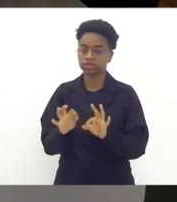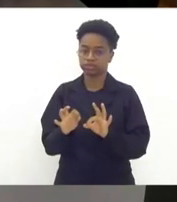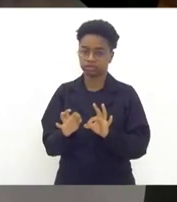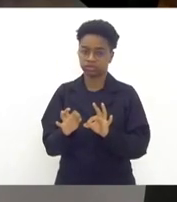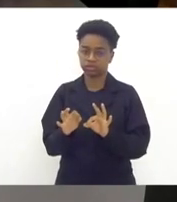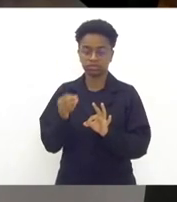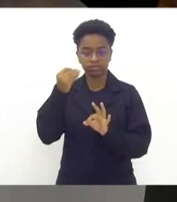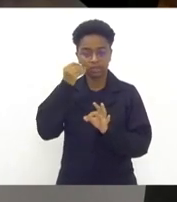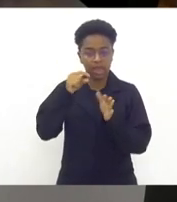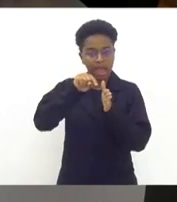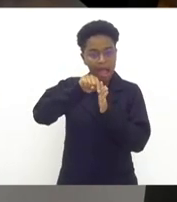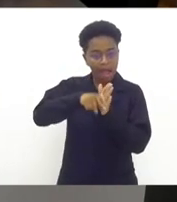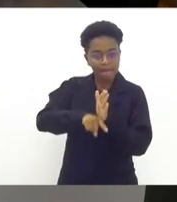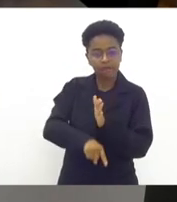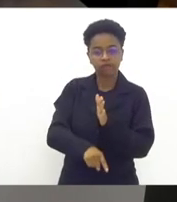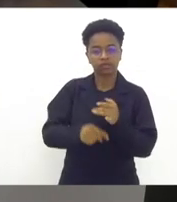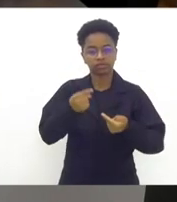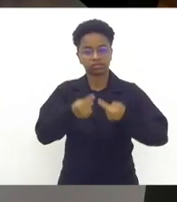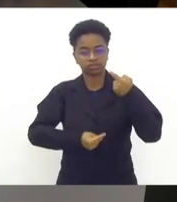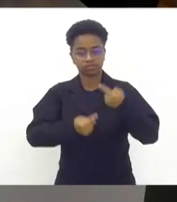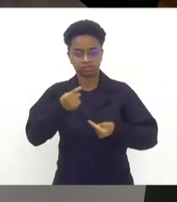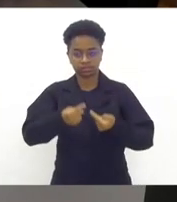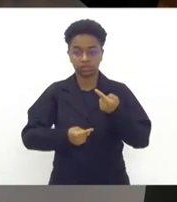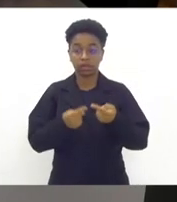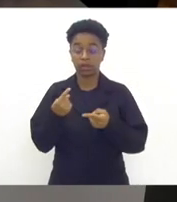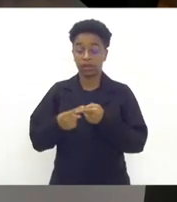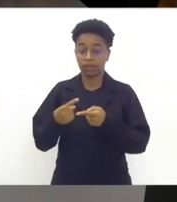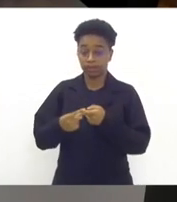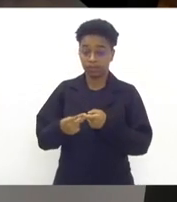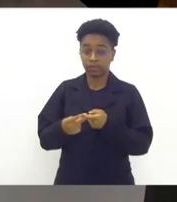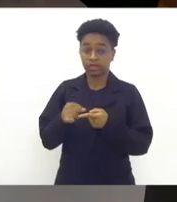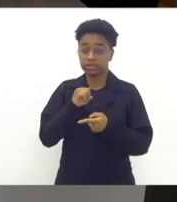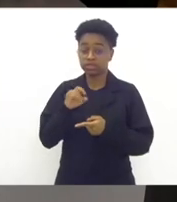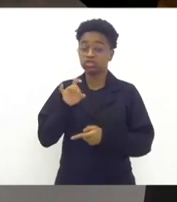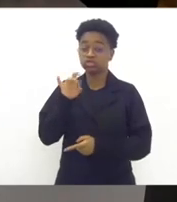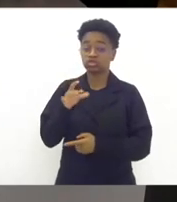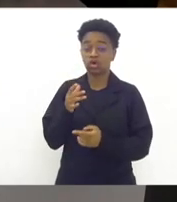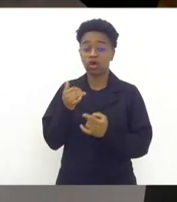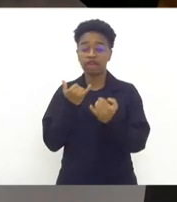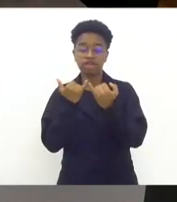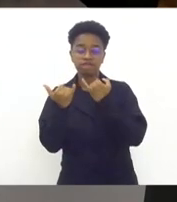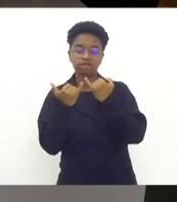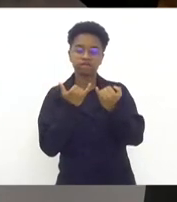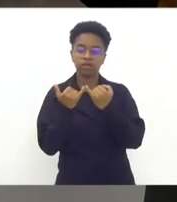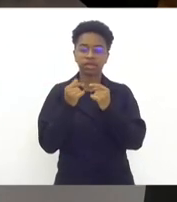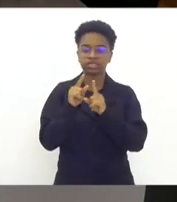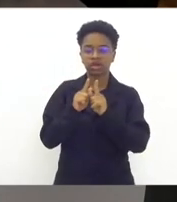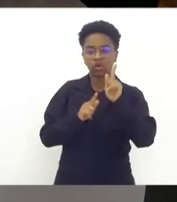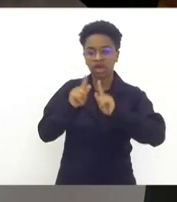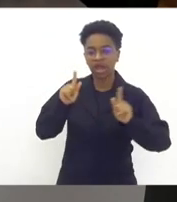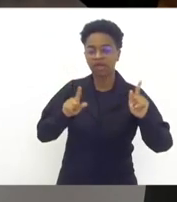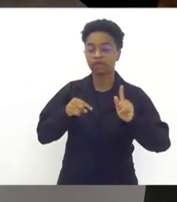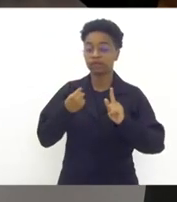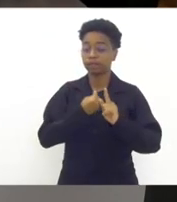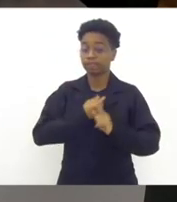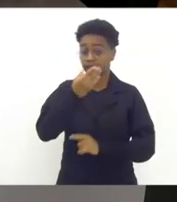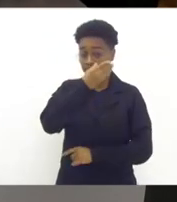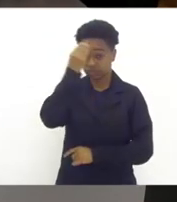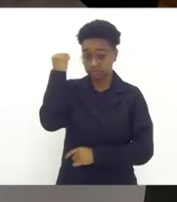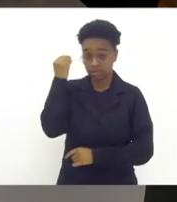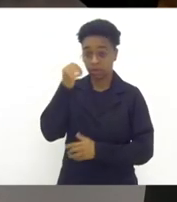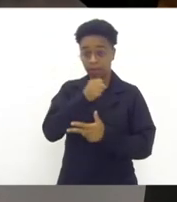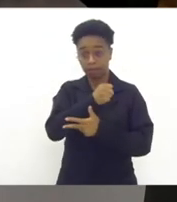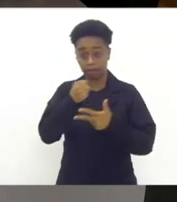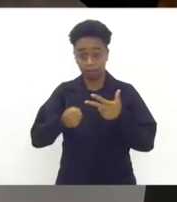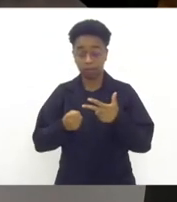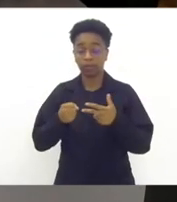o aprofundamento desse debate, porque, enquanto ficamos só nos dados estatísticos, esquecemos, enquanto poder